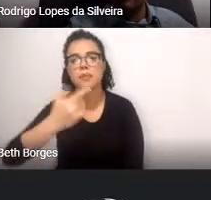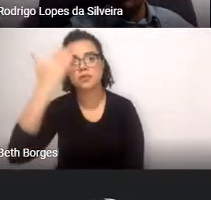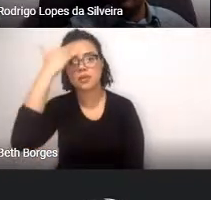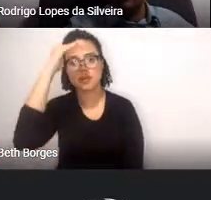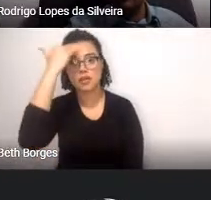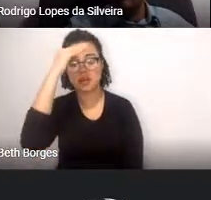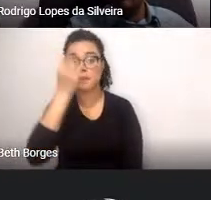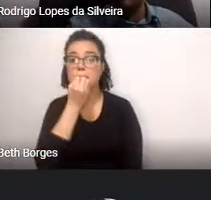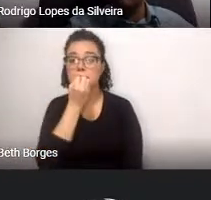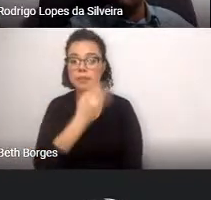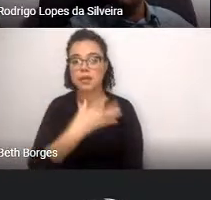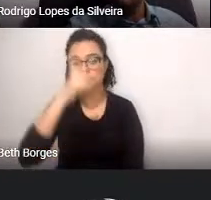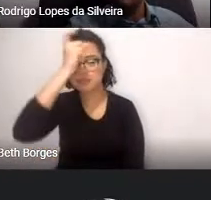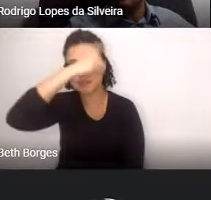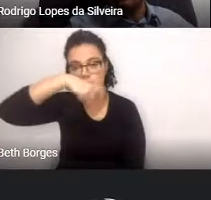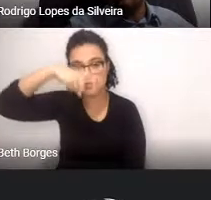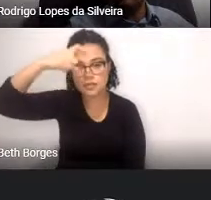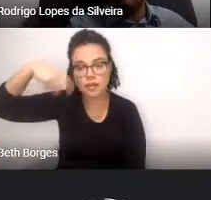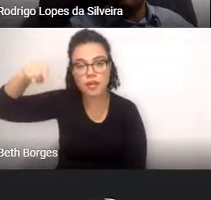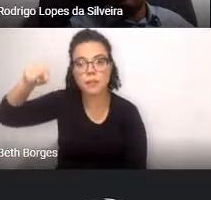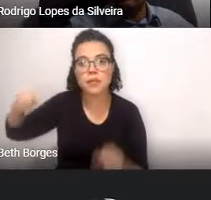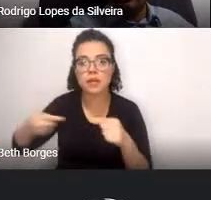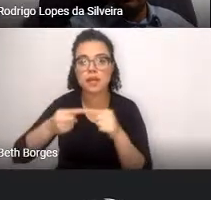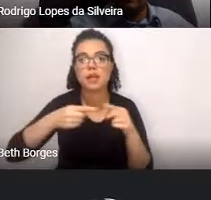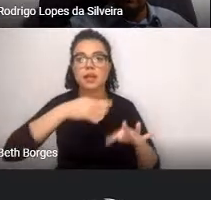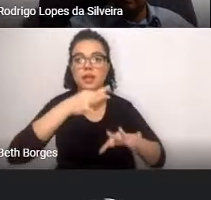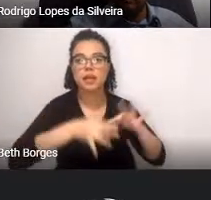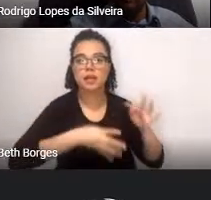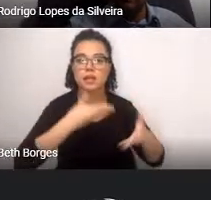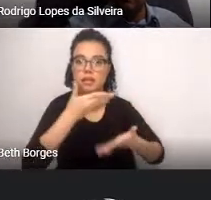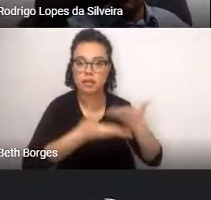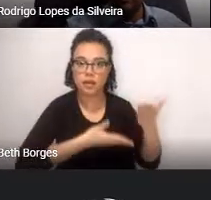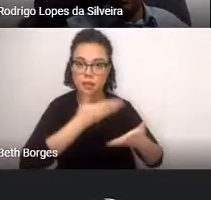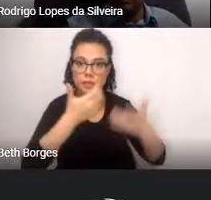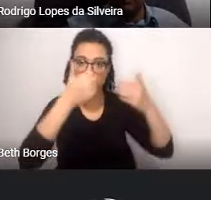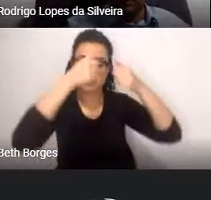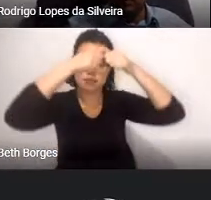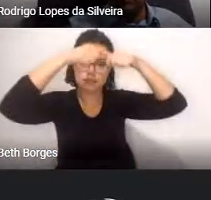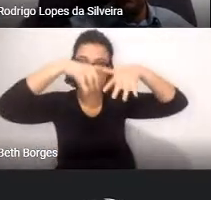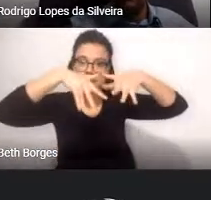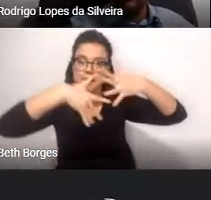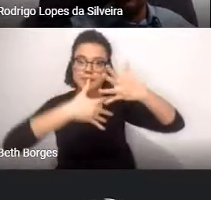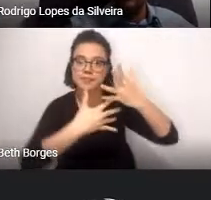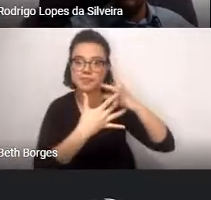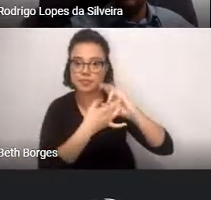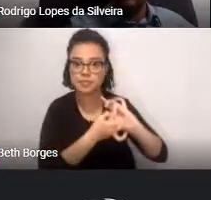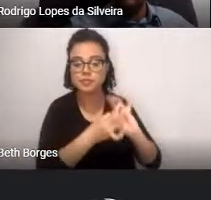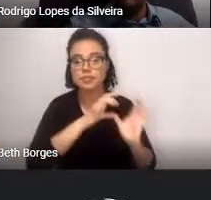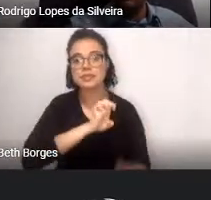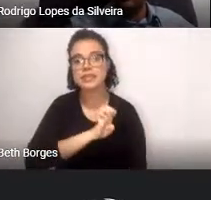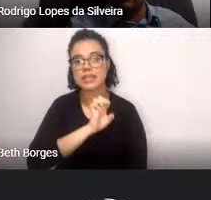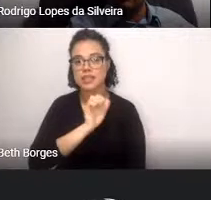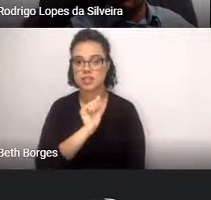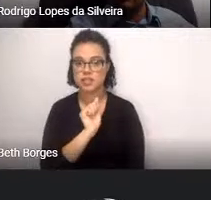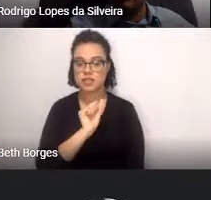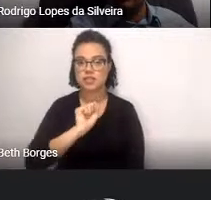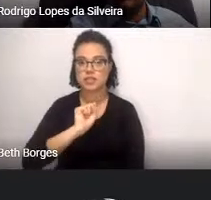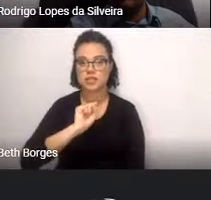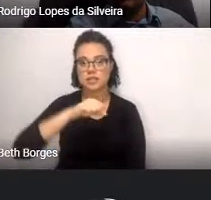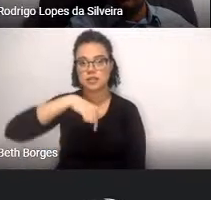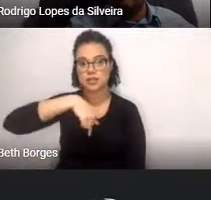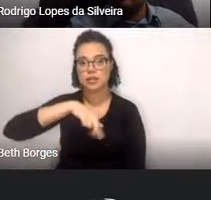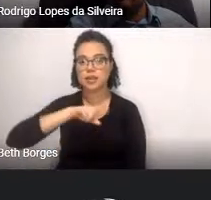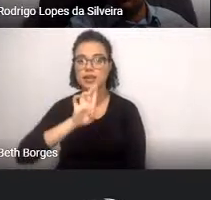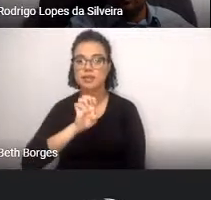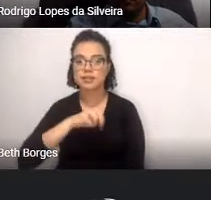na hipnose na terapia de esquemas. Eu sou um dos idealizadores da hipnose na terapia de esquemas, né? Temos